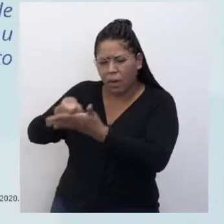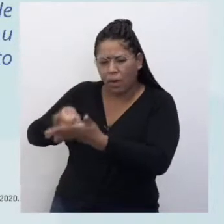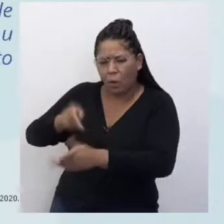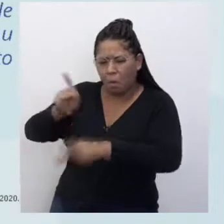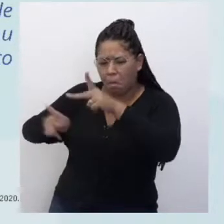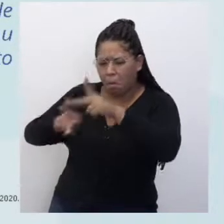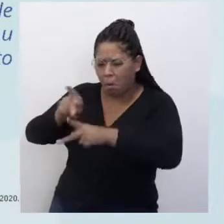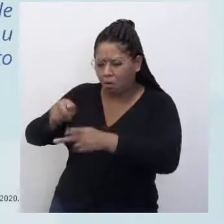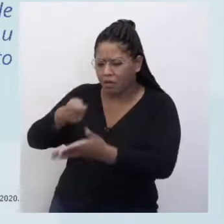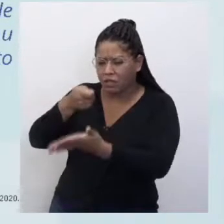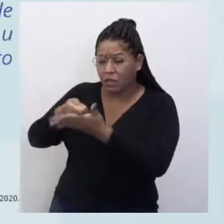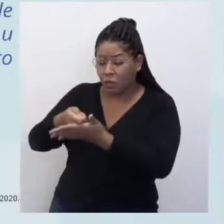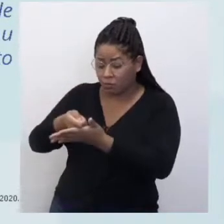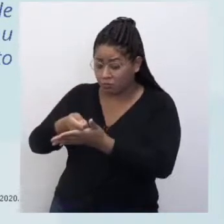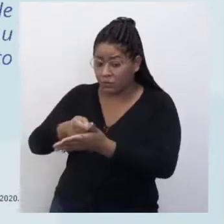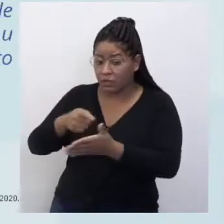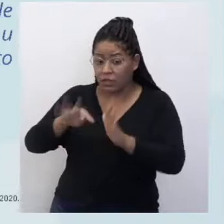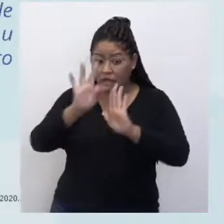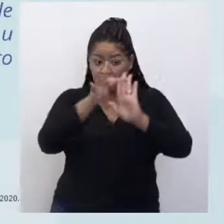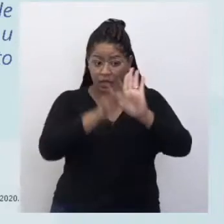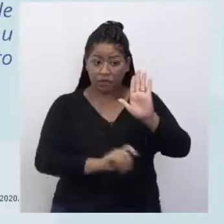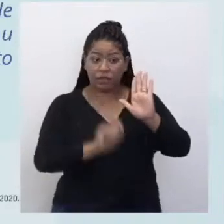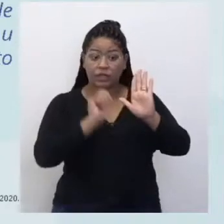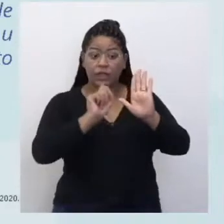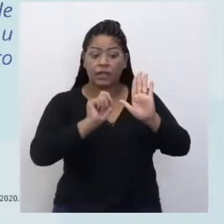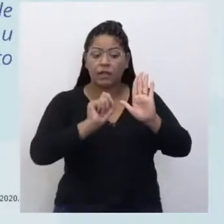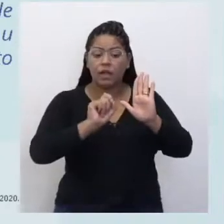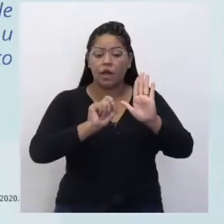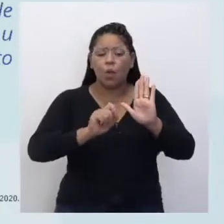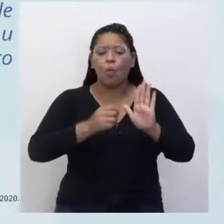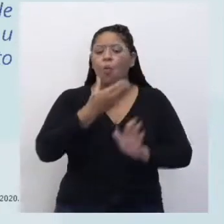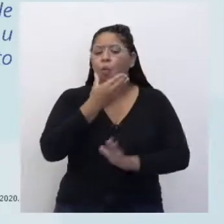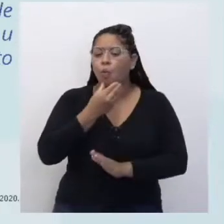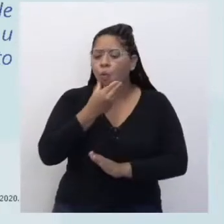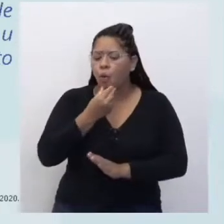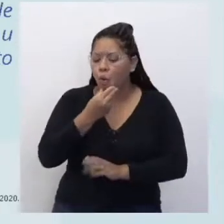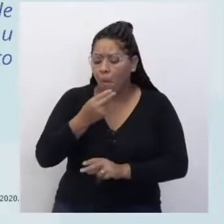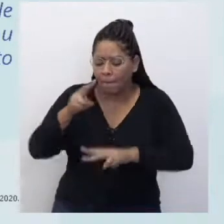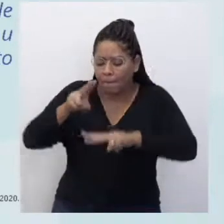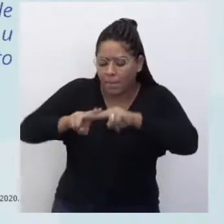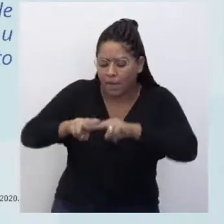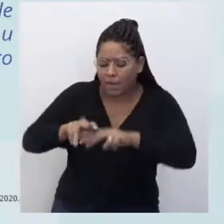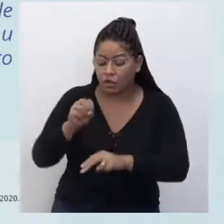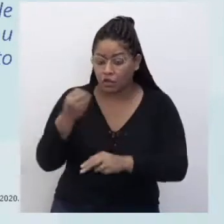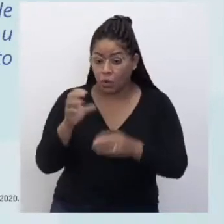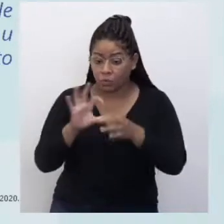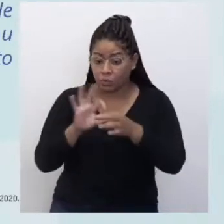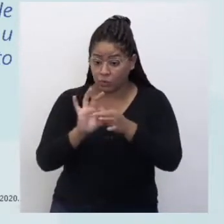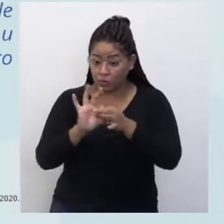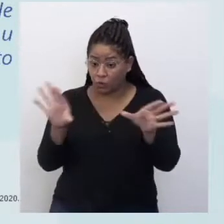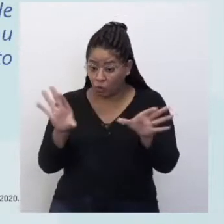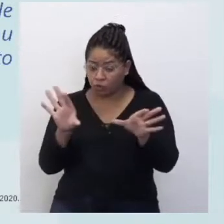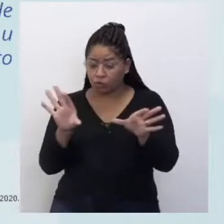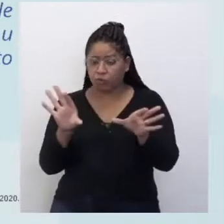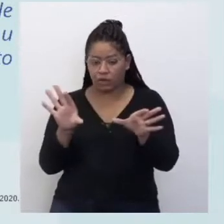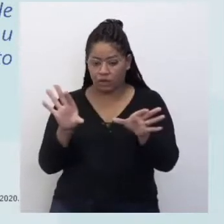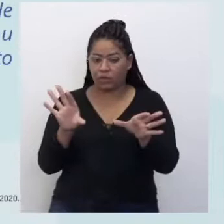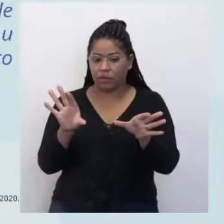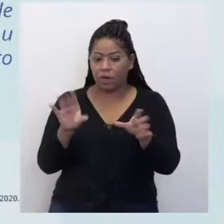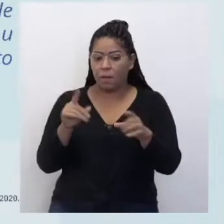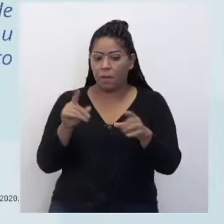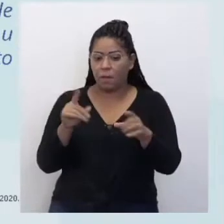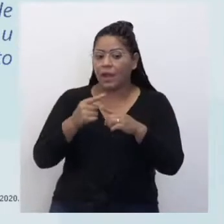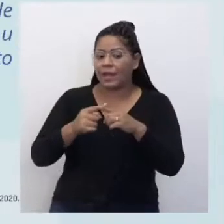nenhum homem livre será preso, aprisionado ou privado de uma propriedade ou tornado fora da